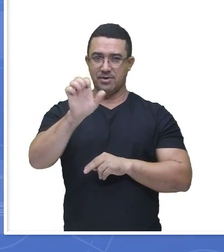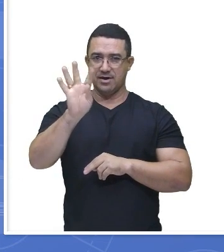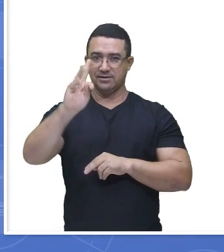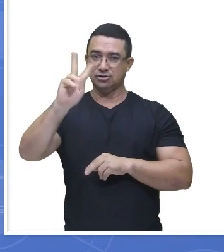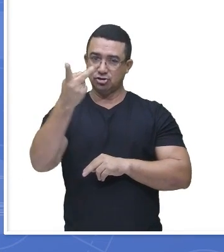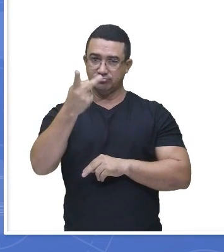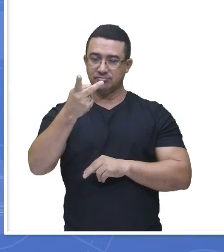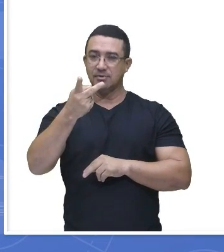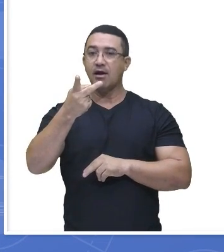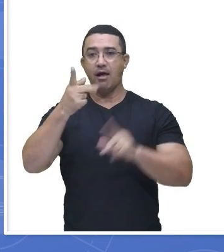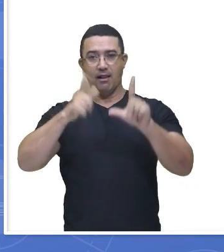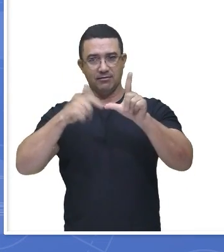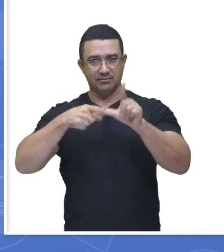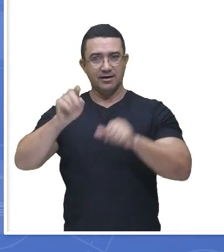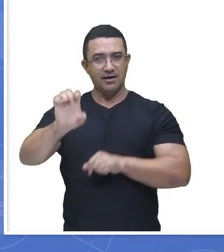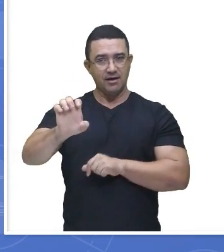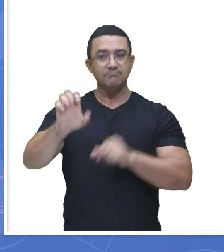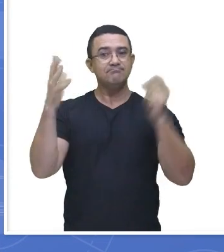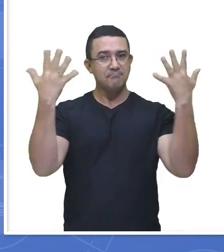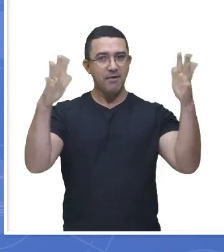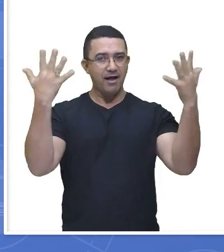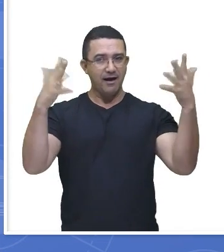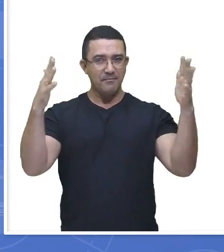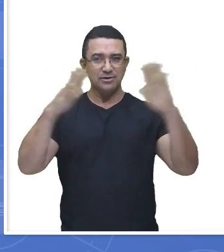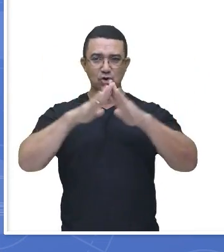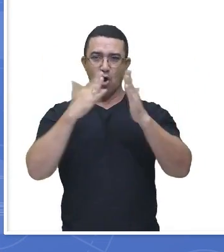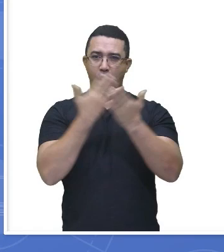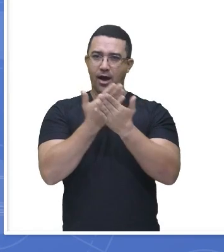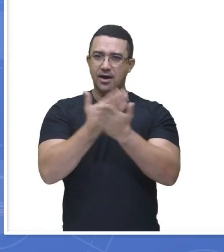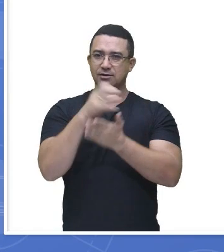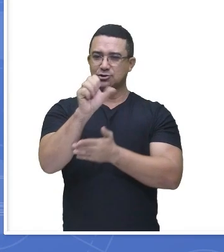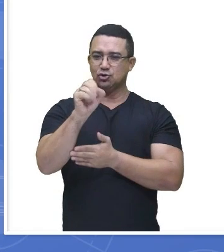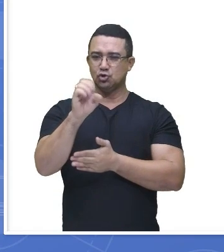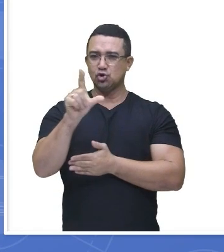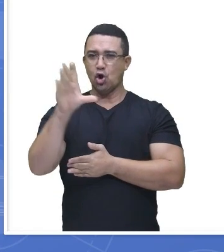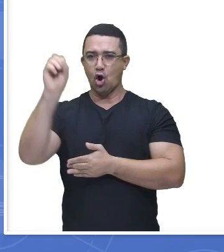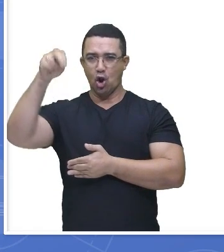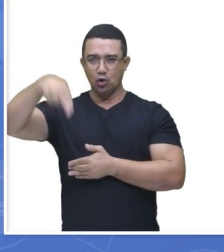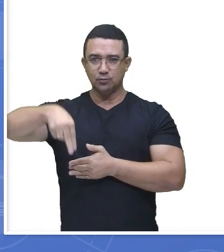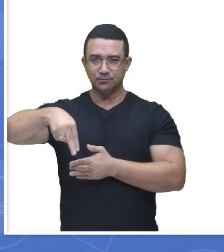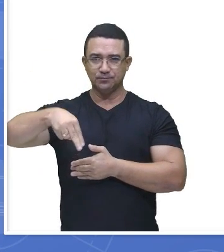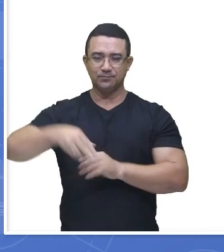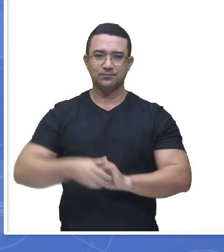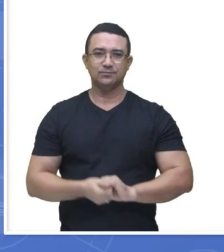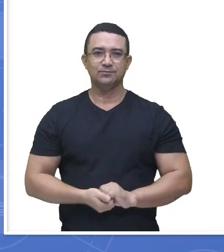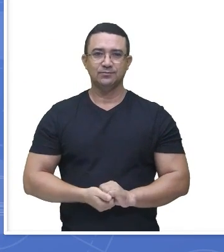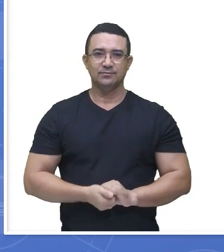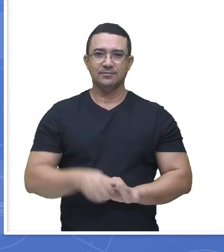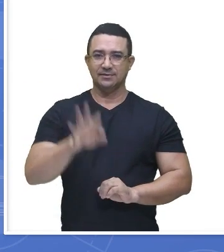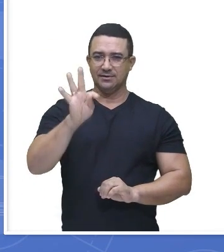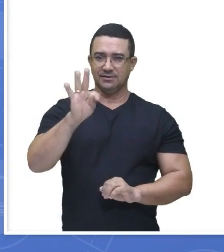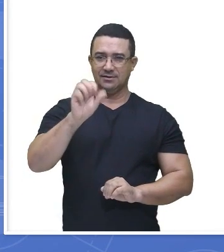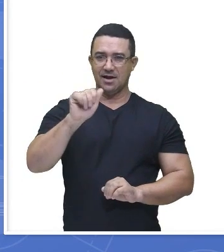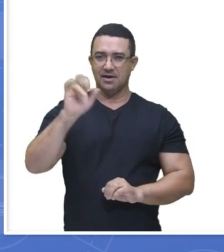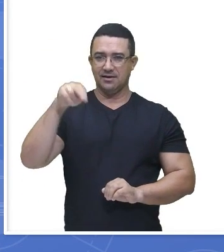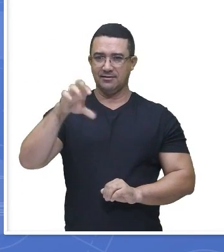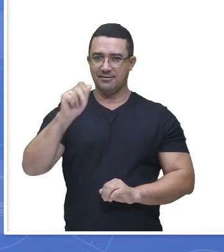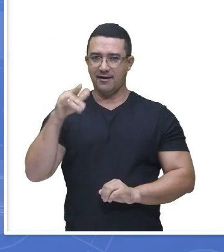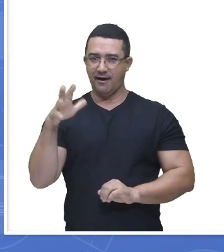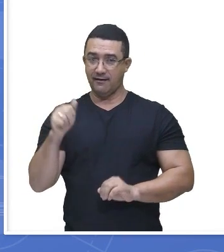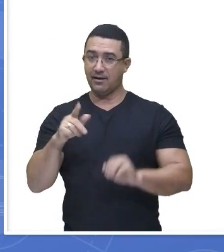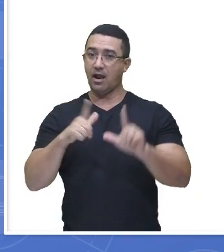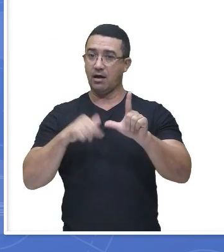que a alternativa é. Parabéns aí ao Solon de Lucena e essa aluna aí brilhante. Tainara, a alternativa